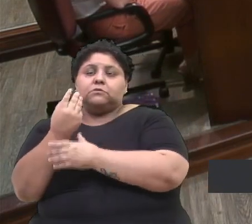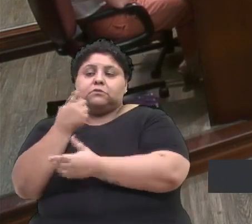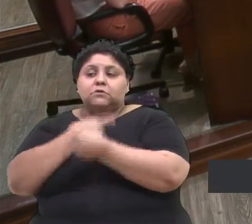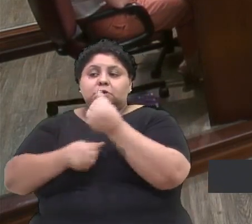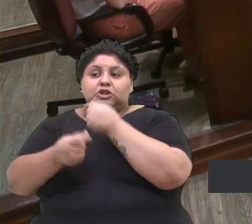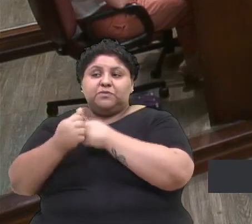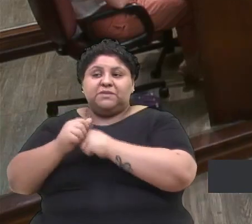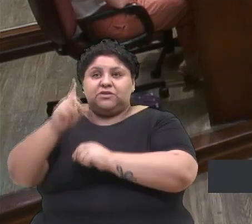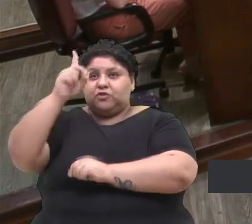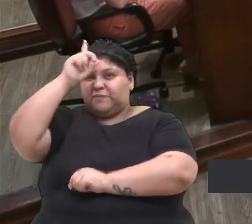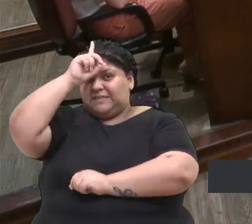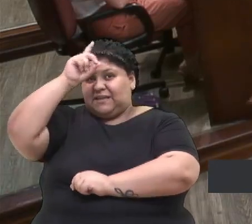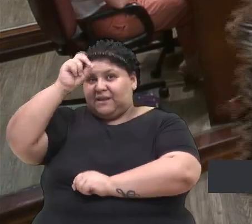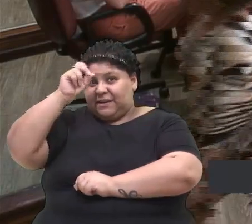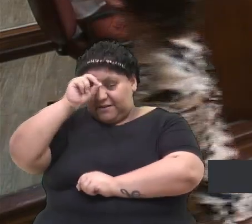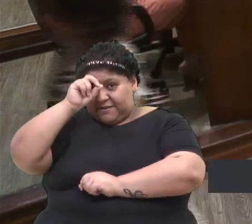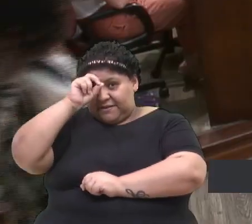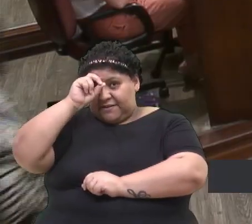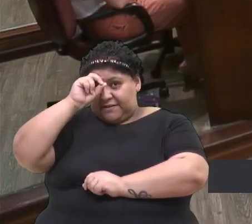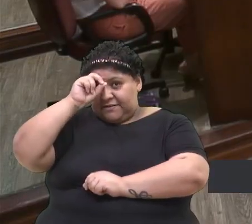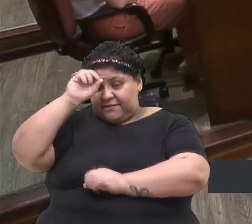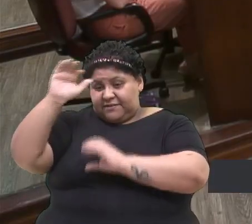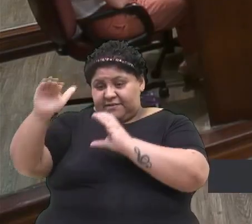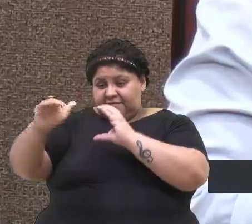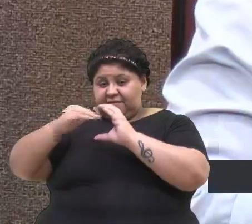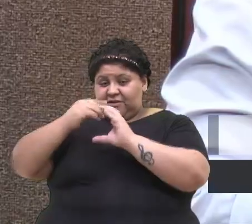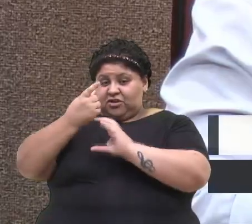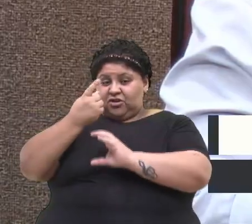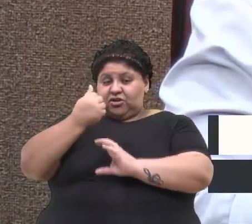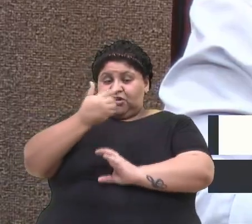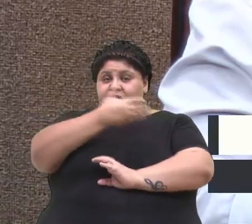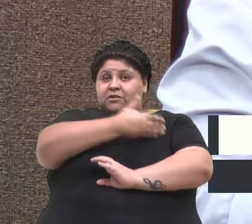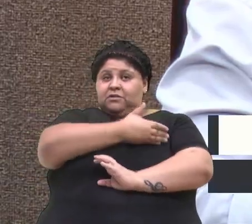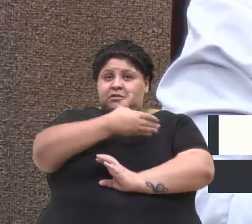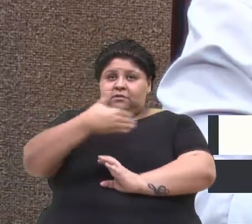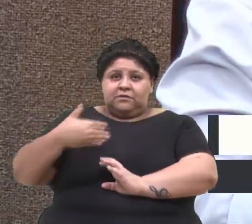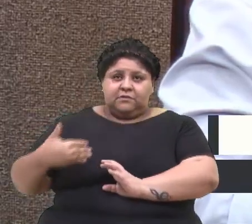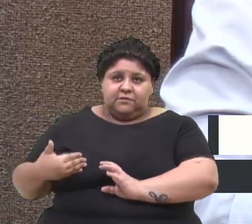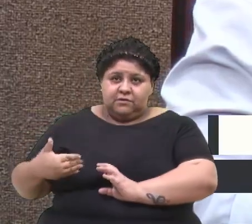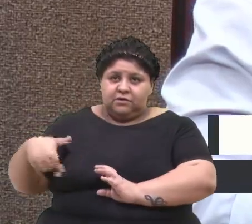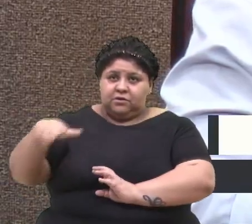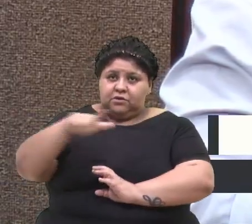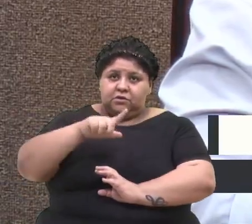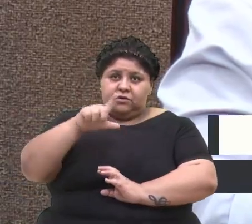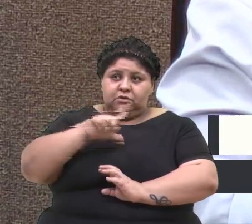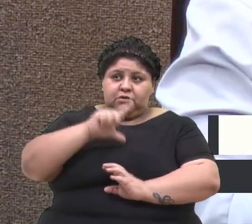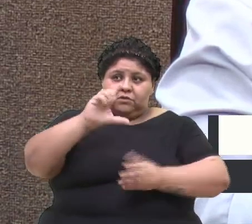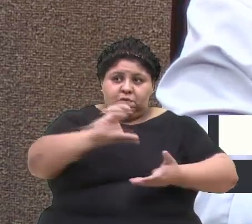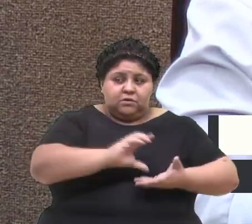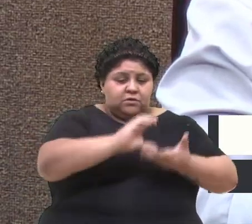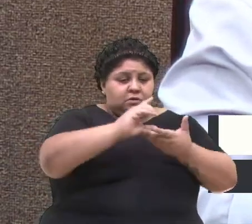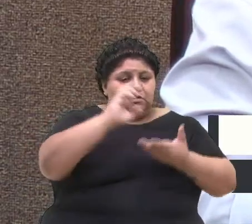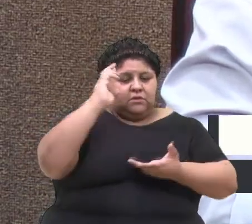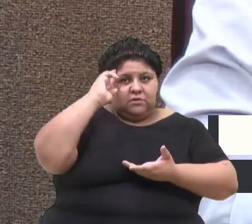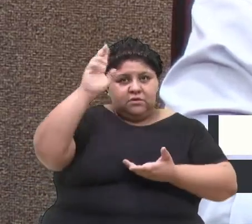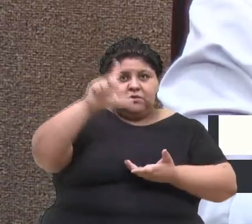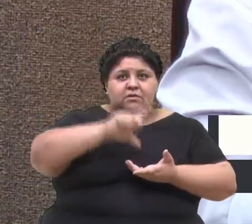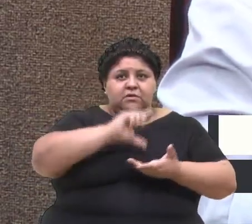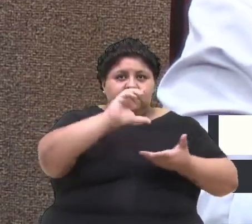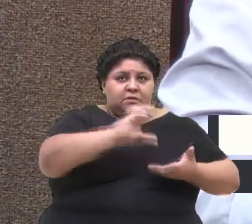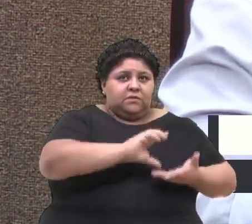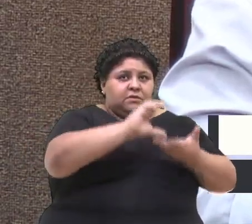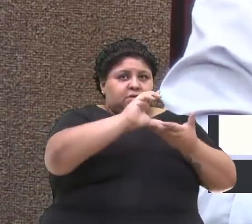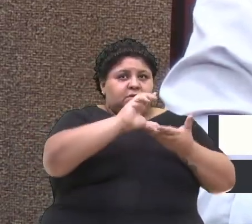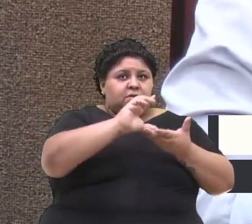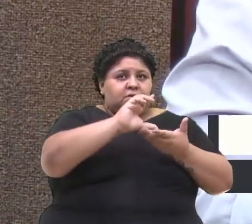Geral, o Hospital Geral recebe dinheiro público, nós temos um conselho diretor e tem também um conselho de governança,